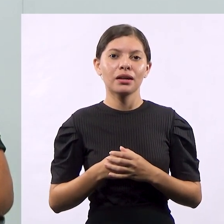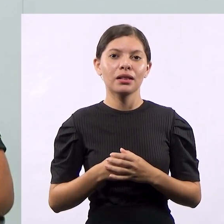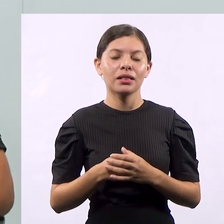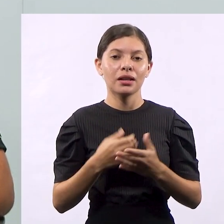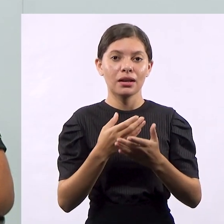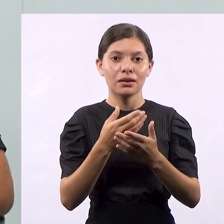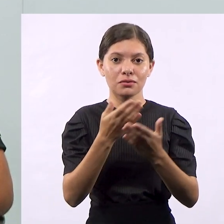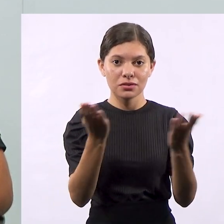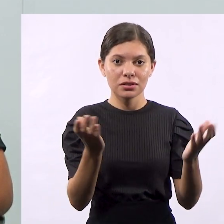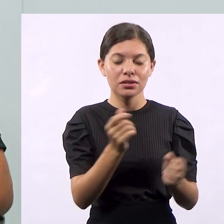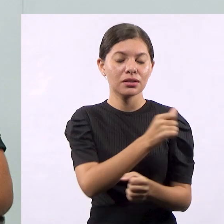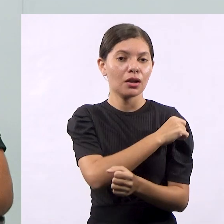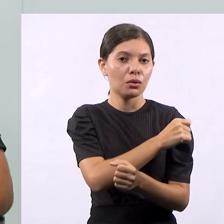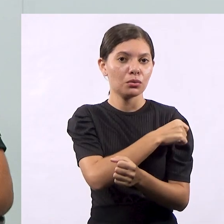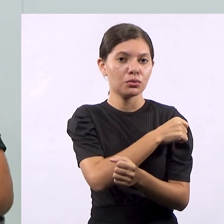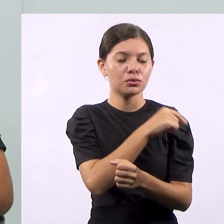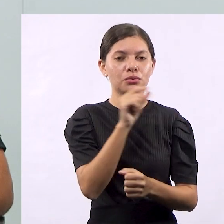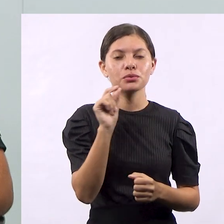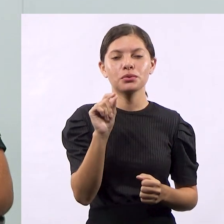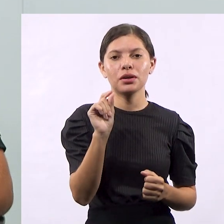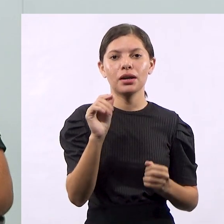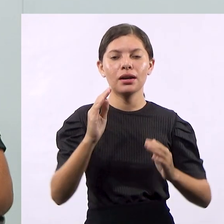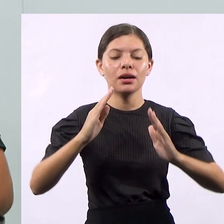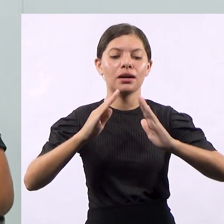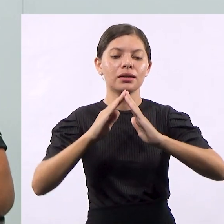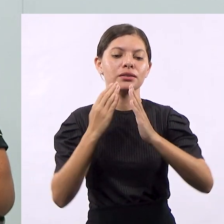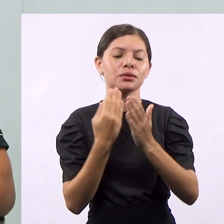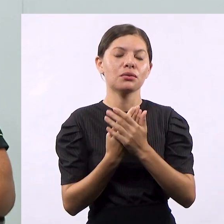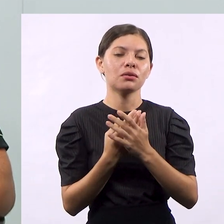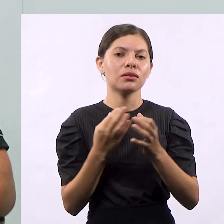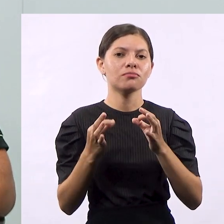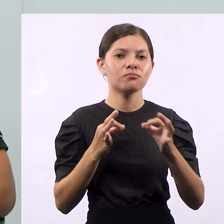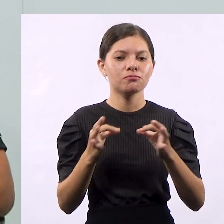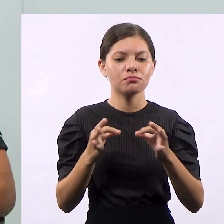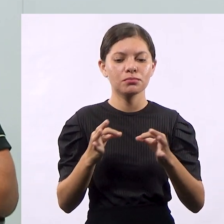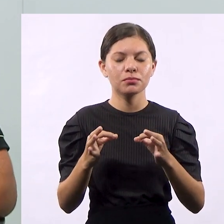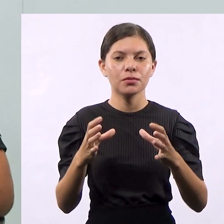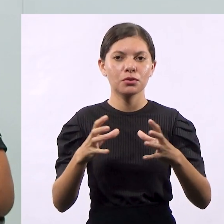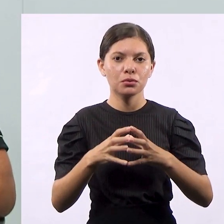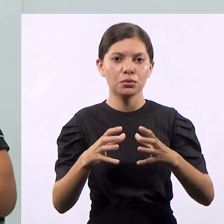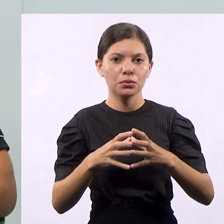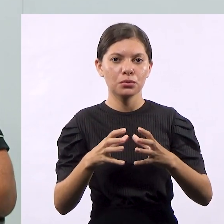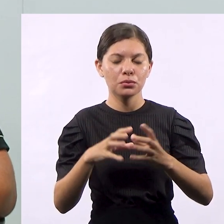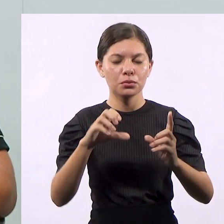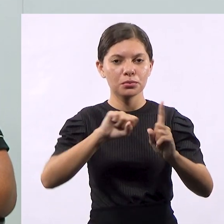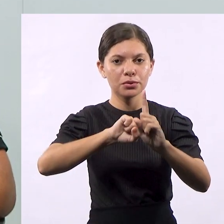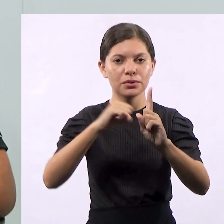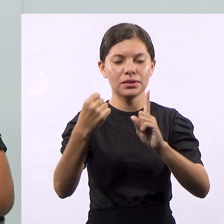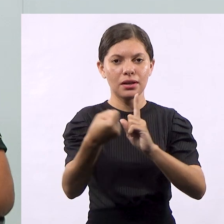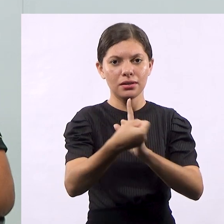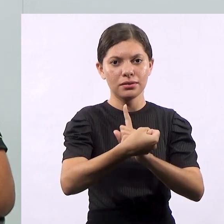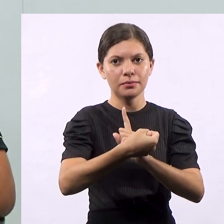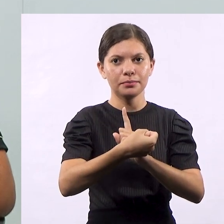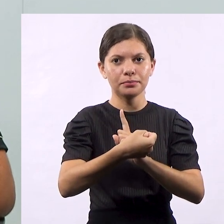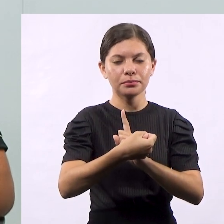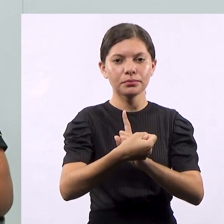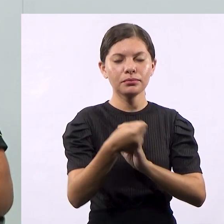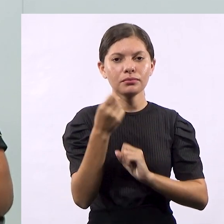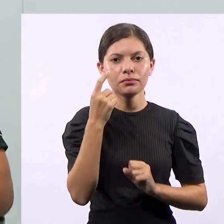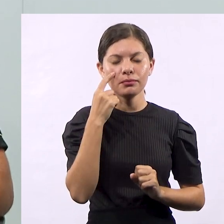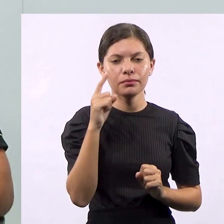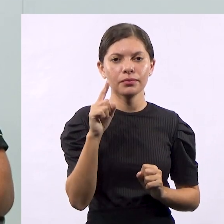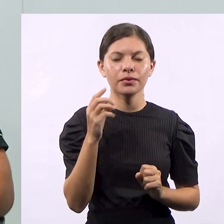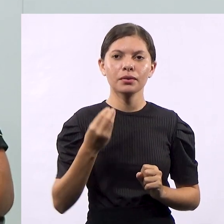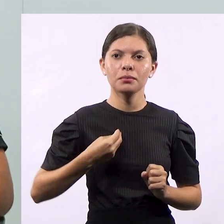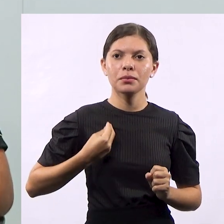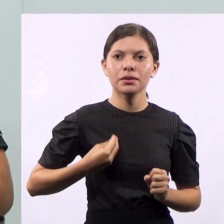gostaria de reforçar com os nossos alunos a escola como uma organização formada por agrupamentos sociais.